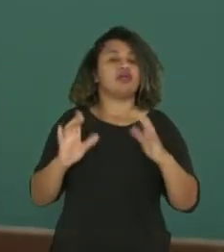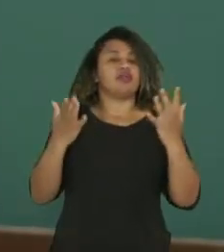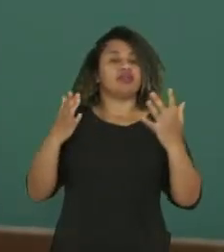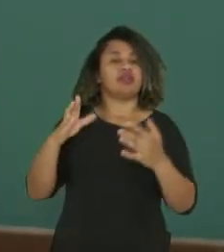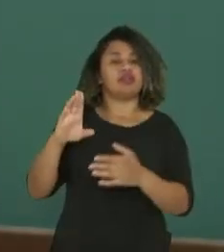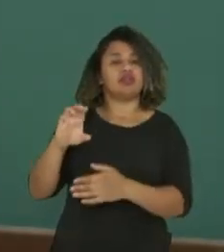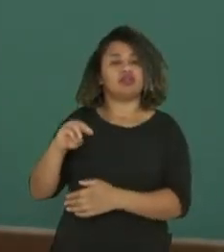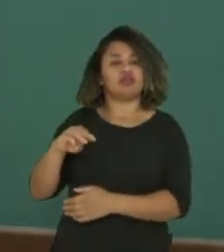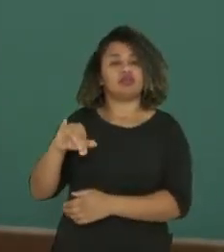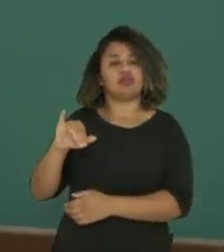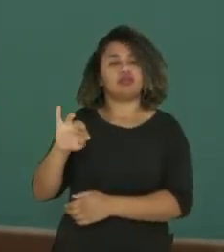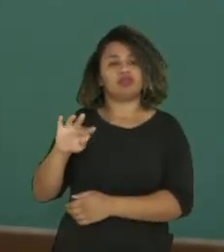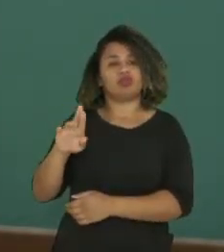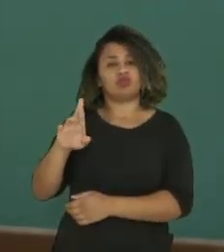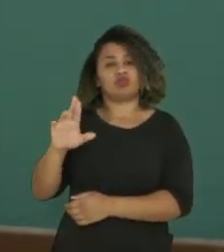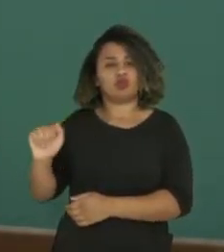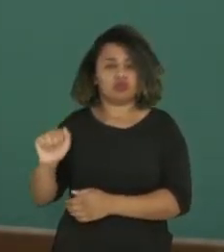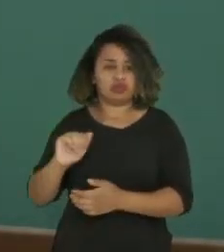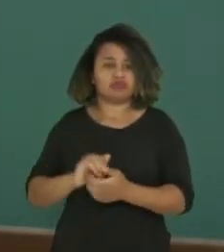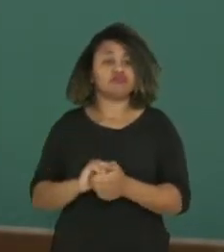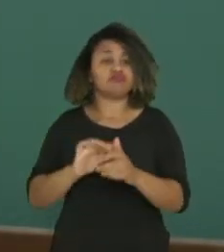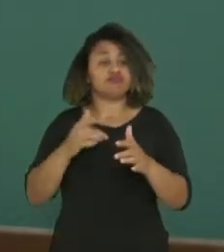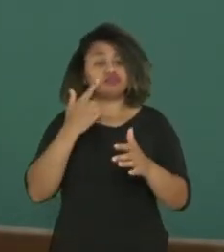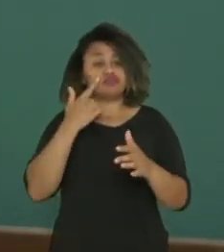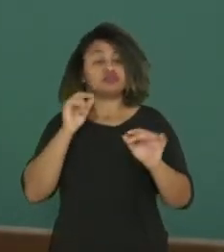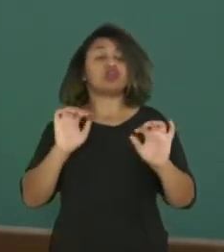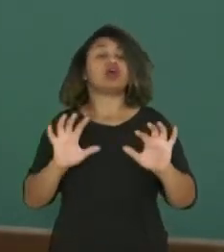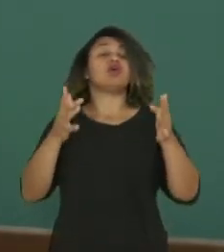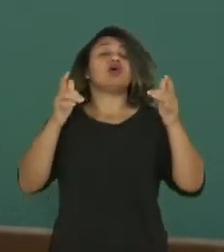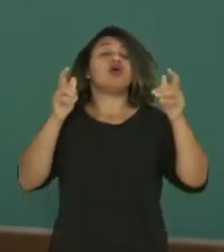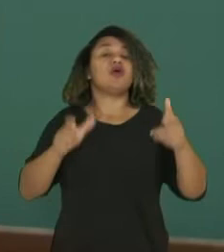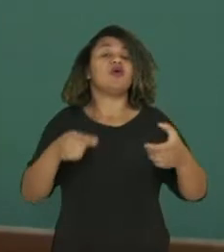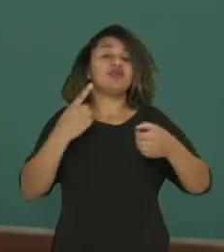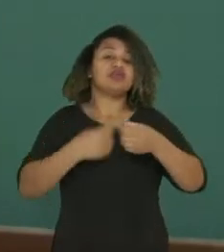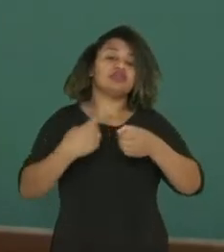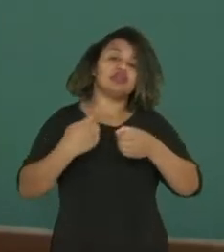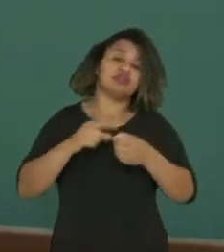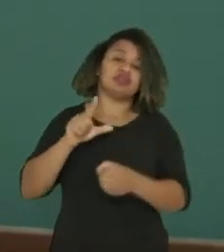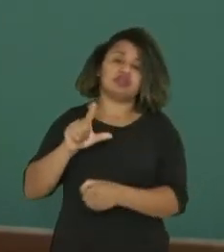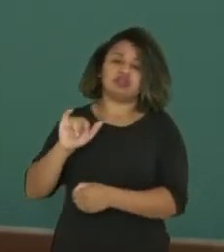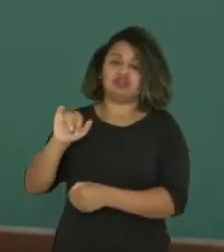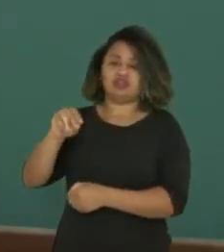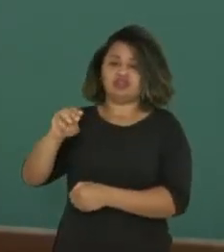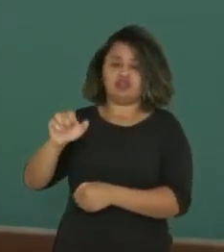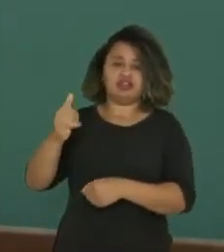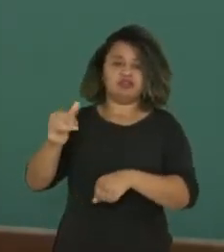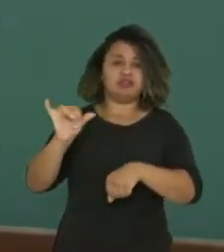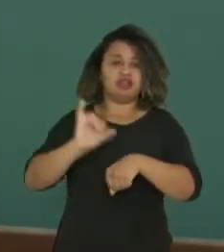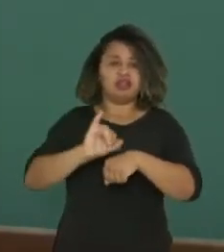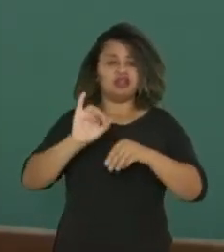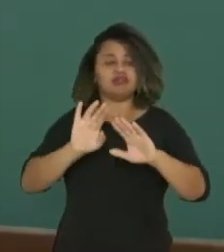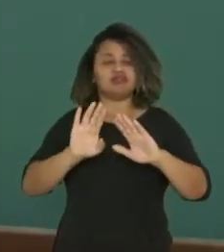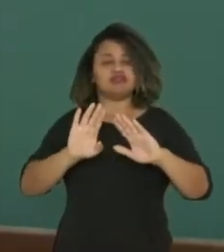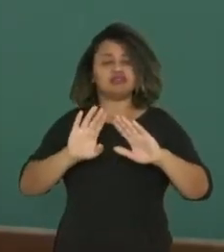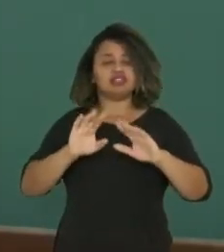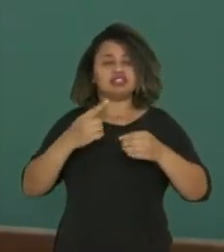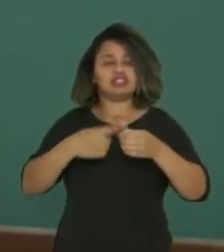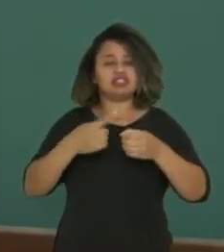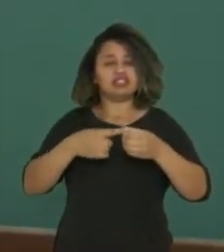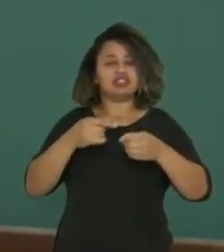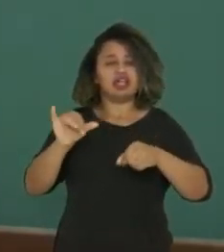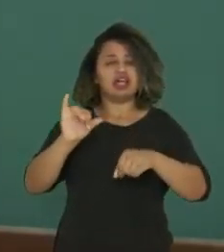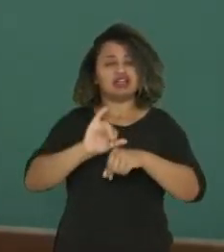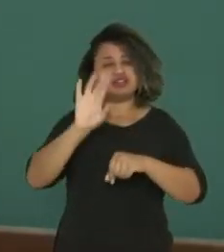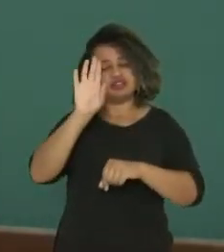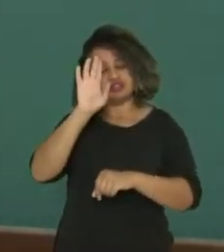no contexto da aula que, ó, la feira mistura ocorre em Lima, capital de Peru. E por